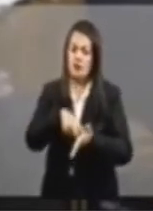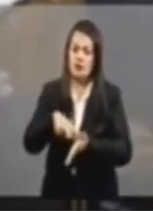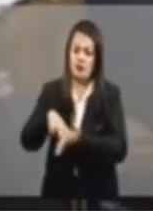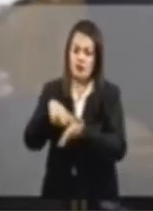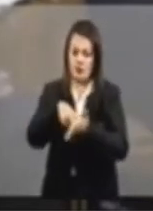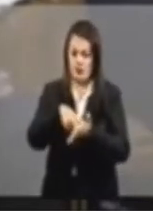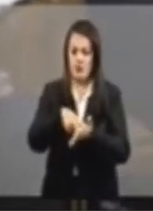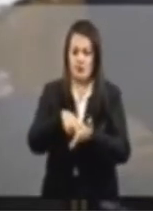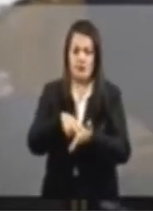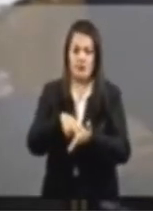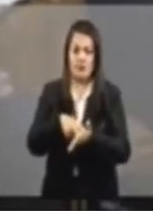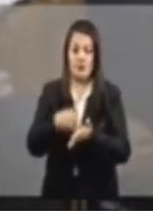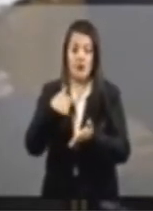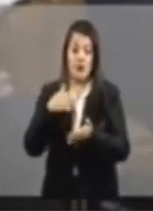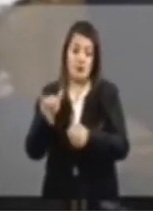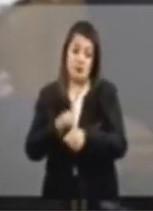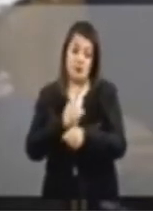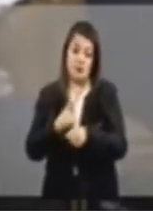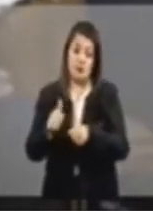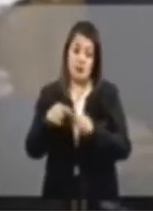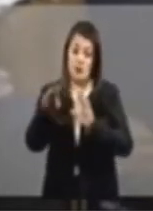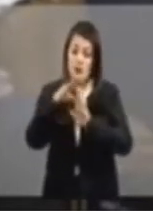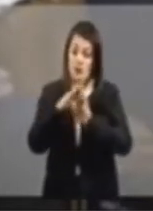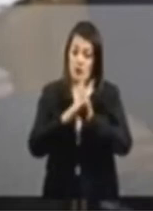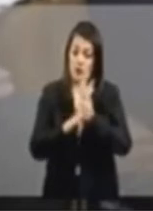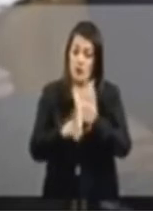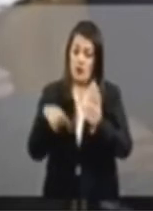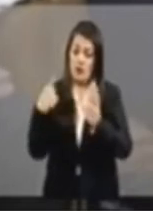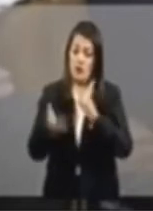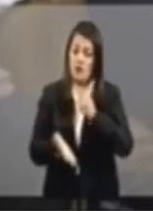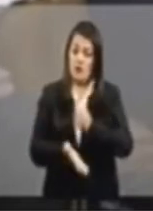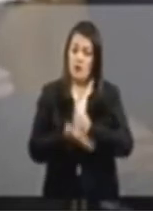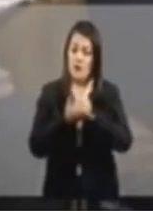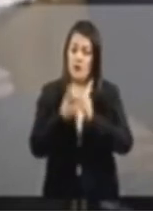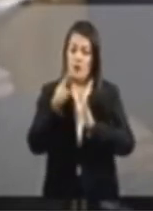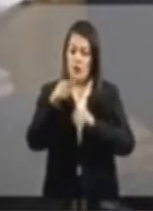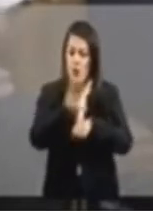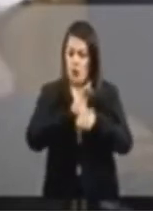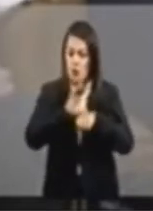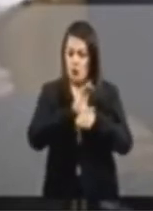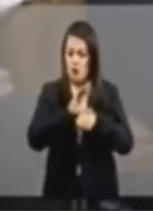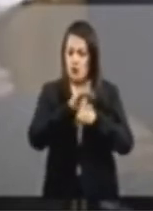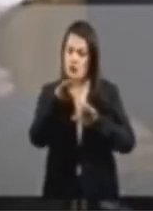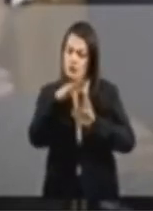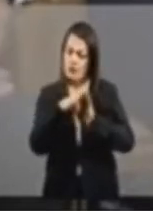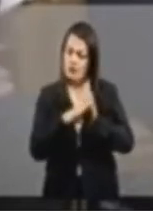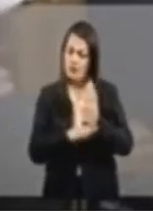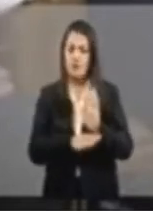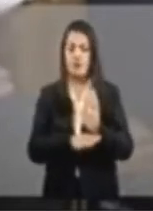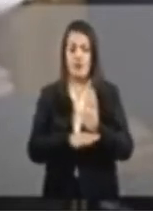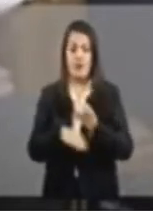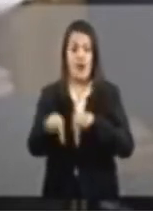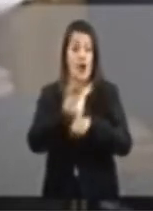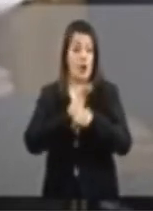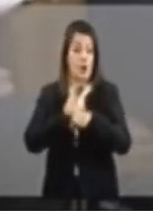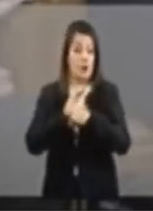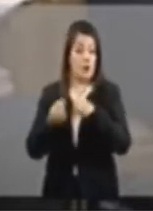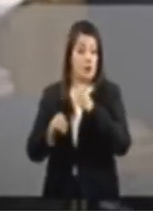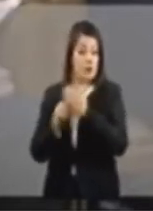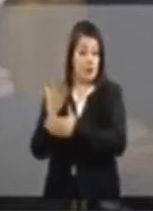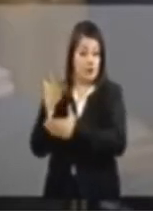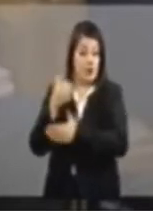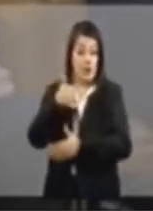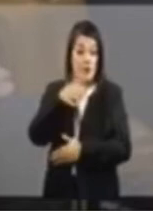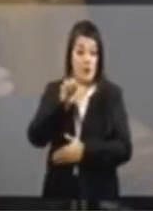traçar algumas considerações acerca da natureza da nossa constituição cidadã da constituição federal foi promulgada em